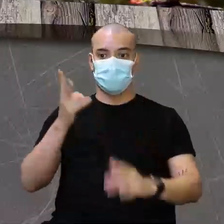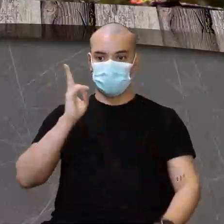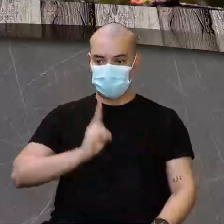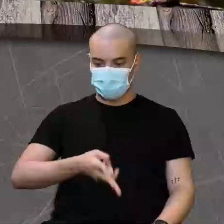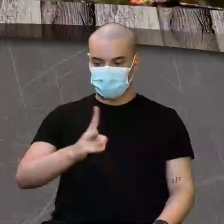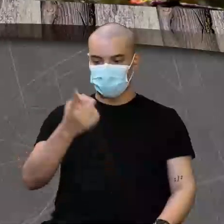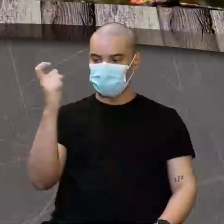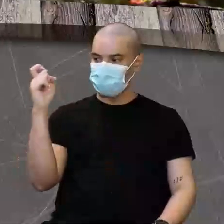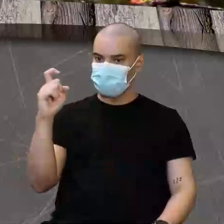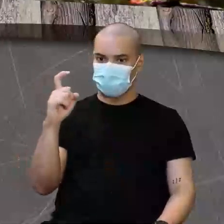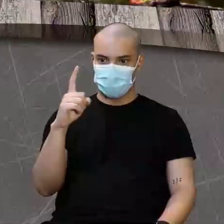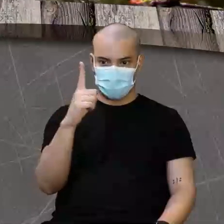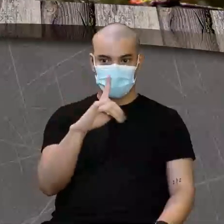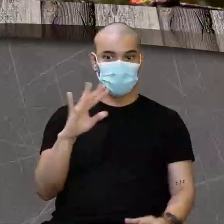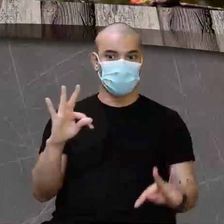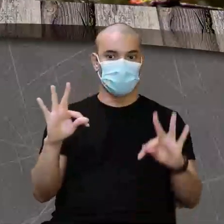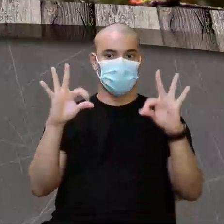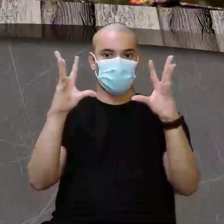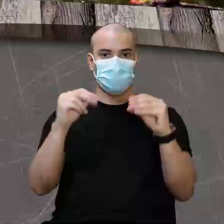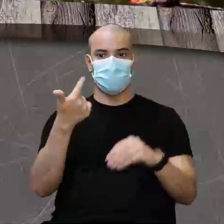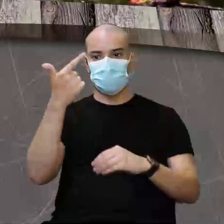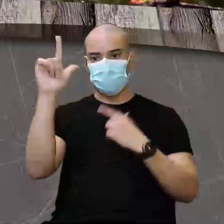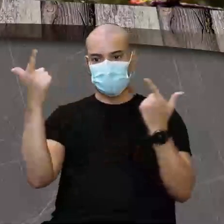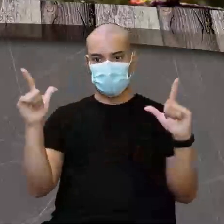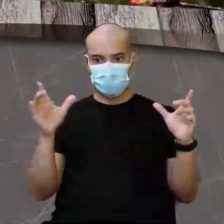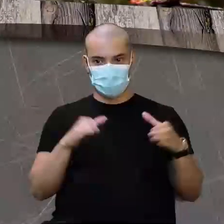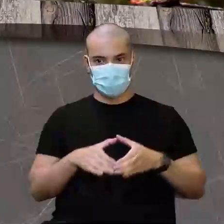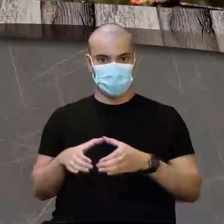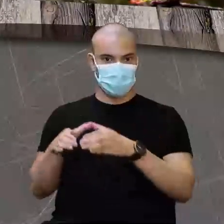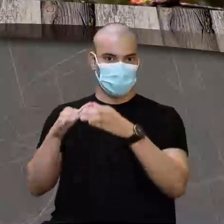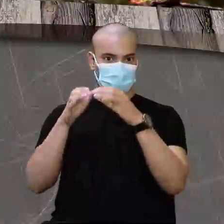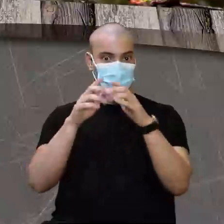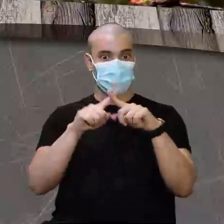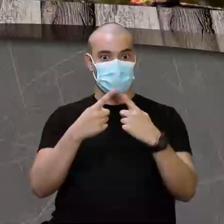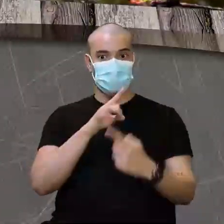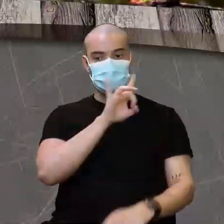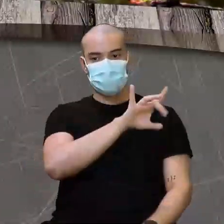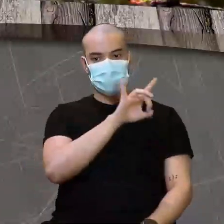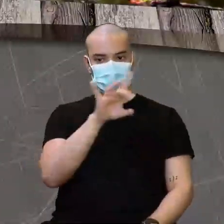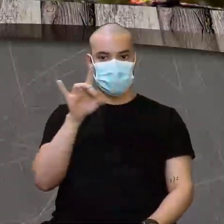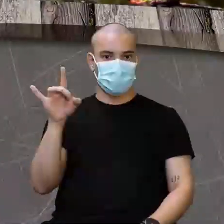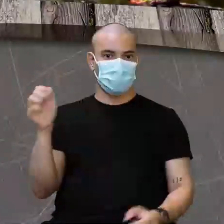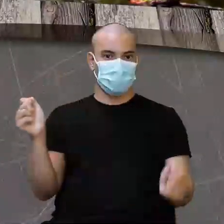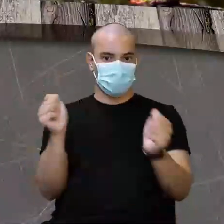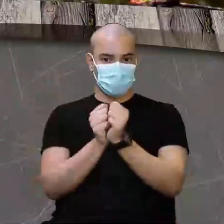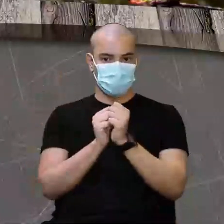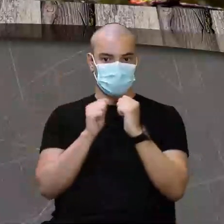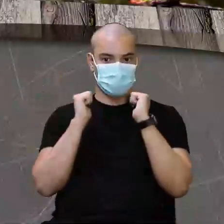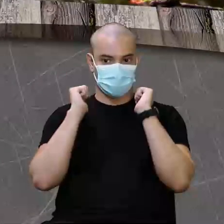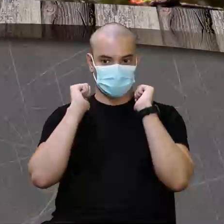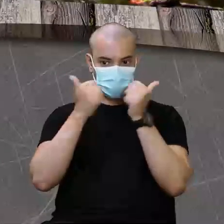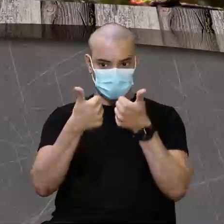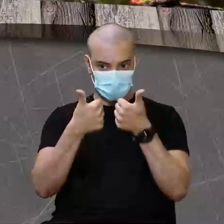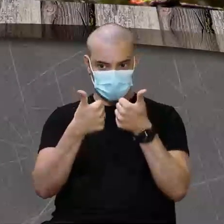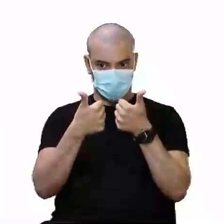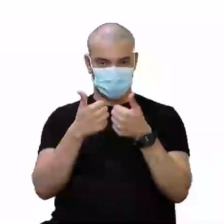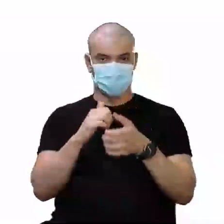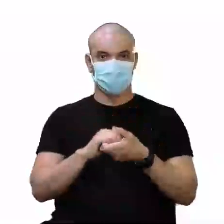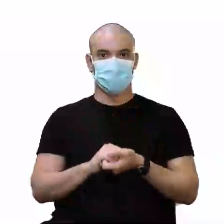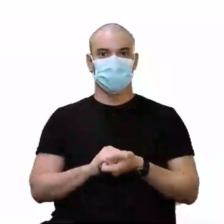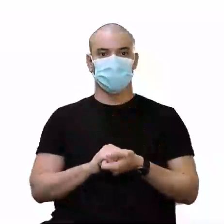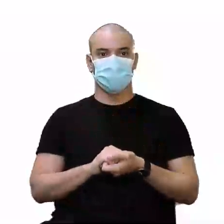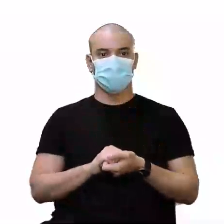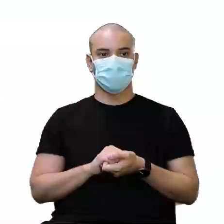aí, evolutivamente, a todos esses outros grupos, tá? Cada um na sua linhagem. Perfeito? Olha lá a